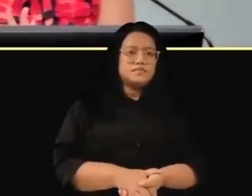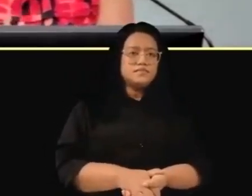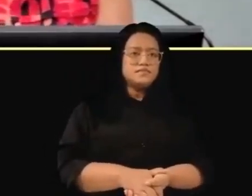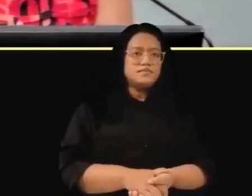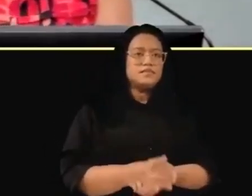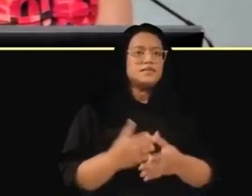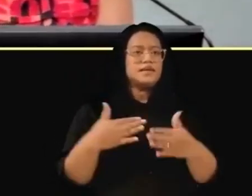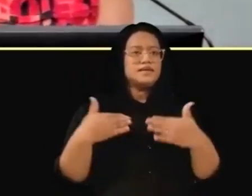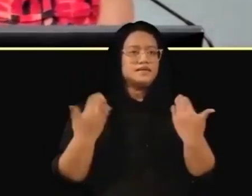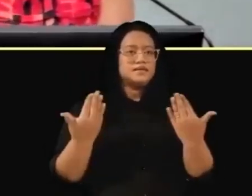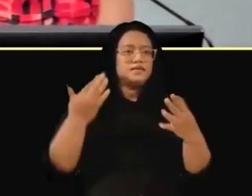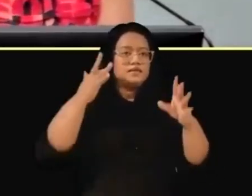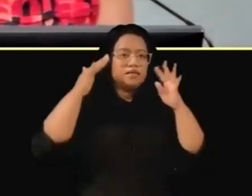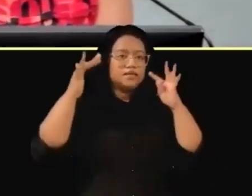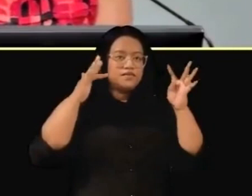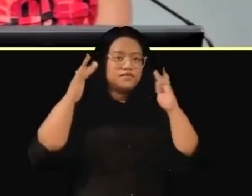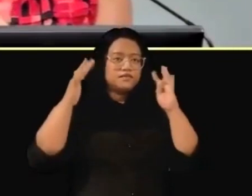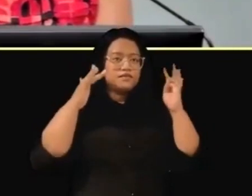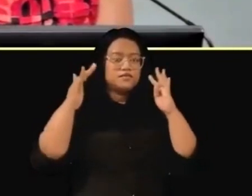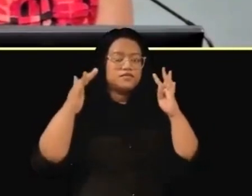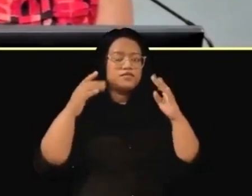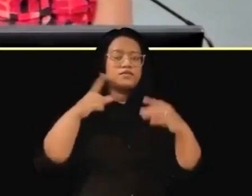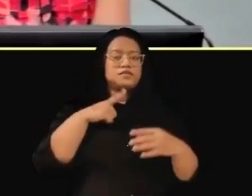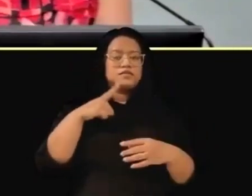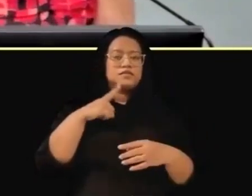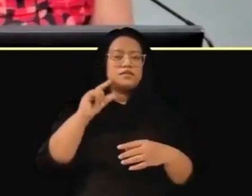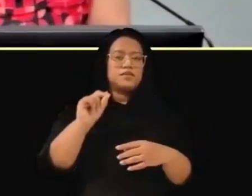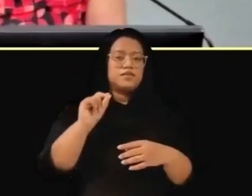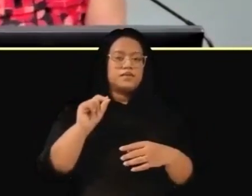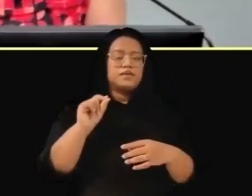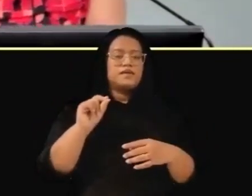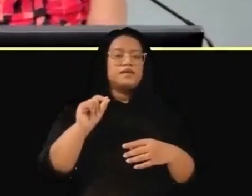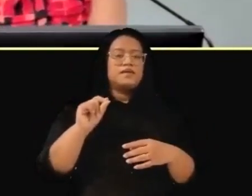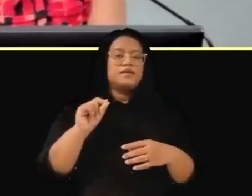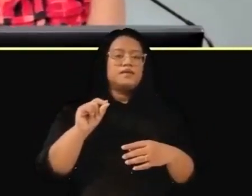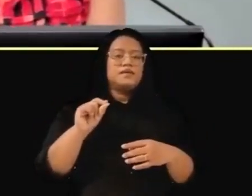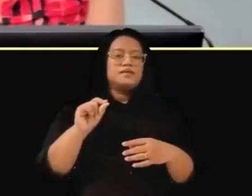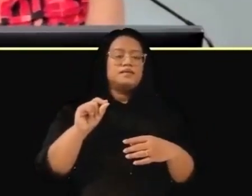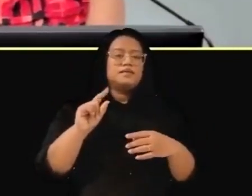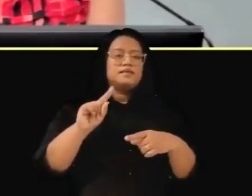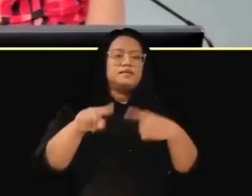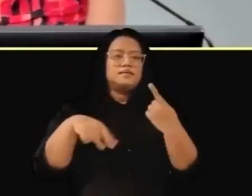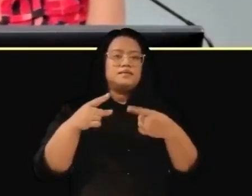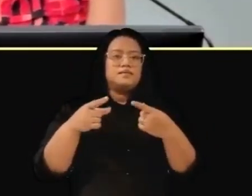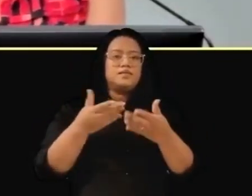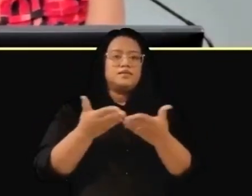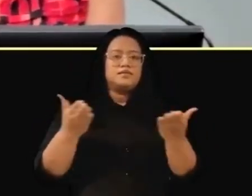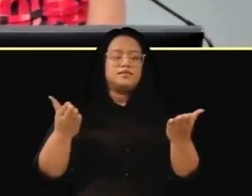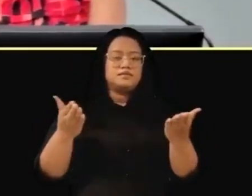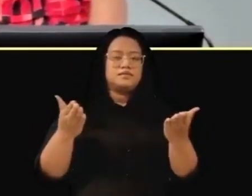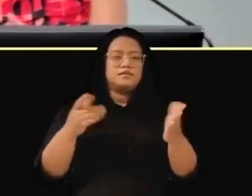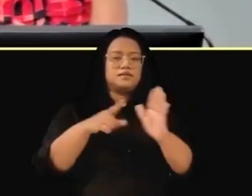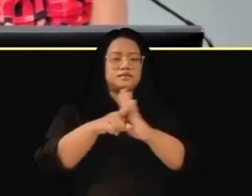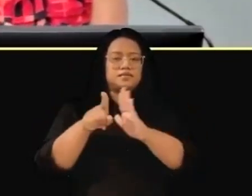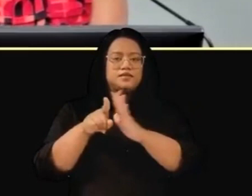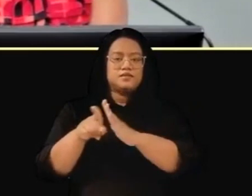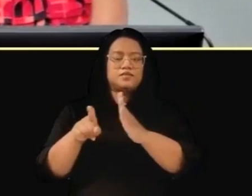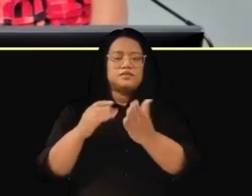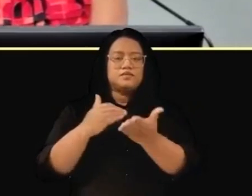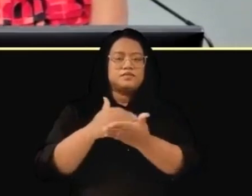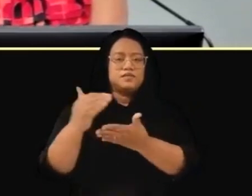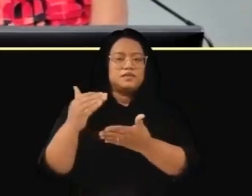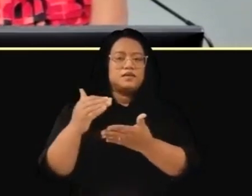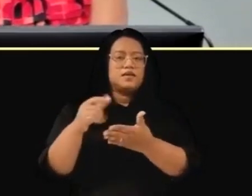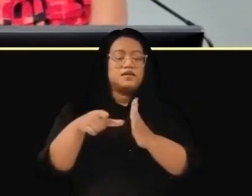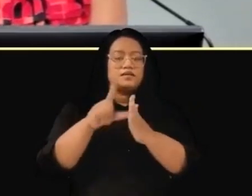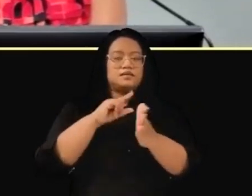reflexões é que eu faço uma pergunta antes de passar até para a nossa audiência, se há perguntas. Eu gostaria de saber,